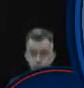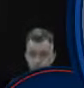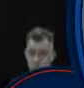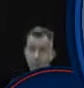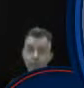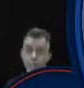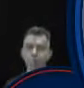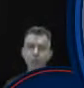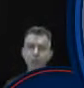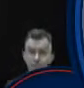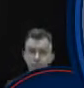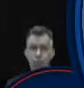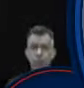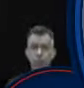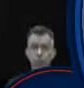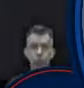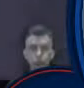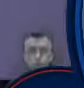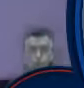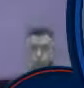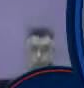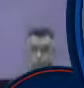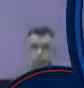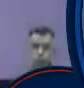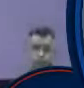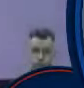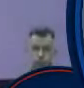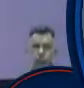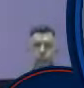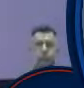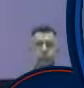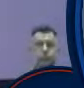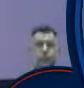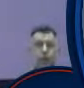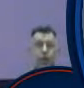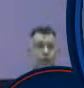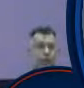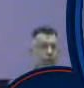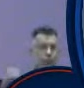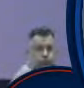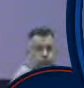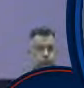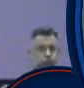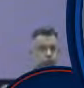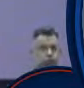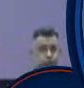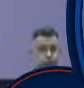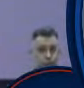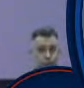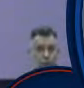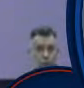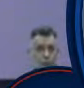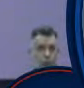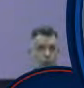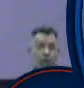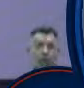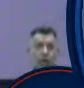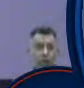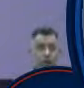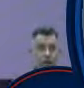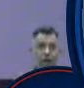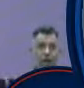Entregar resultados positivos para os nossos acionistas. Retomando a parte da estratégia, agora eu vou falar das